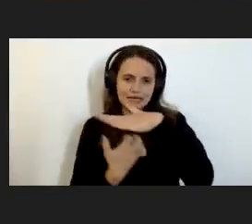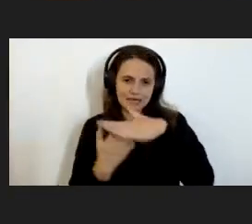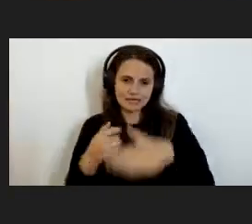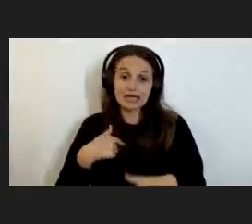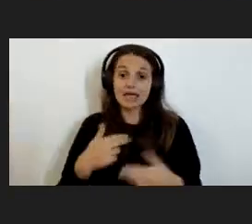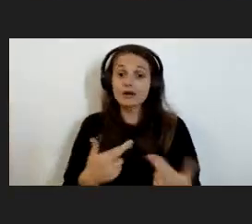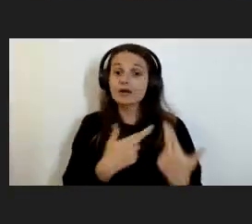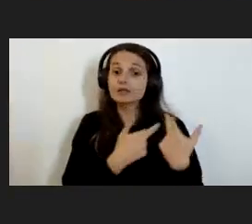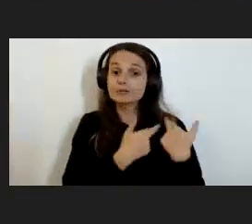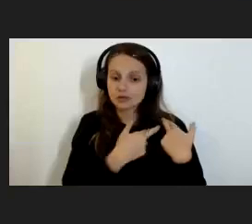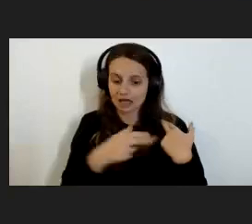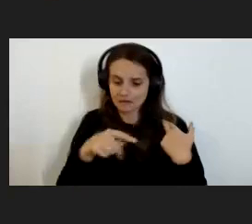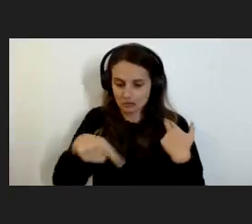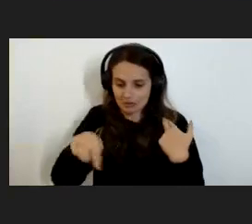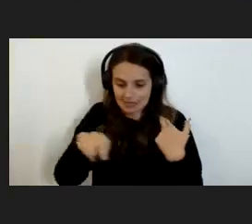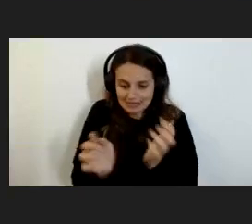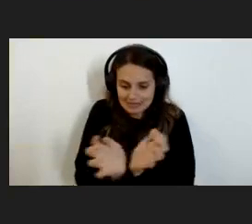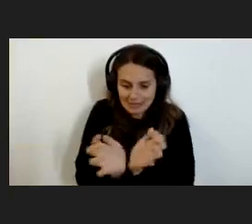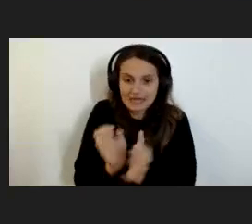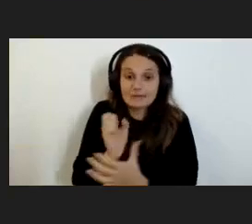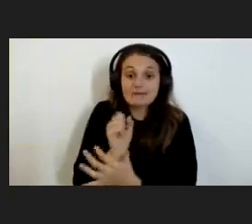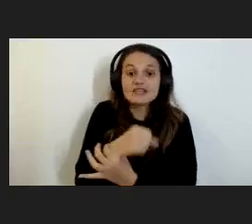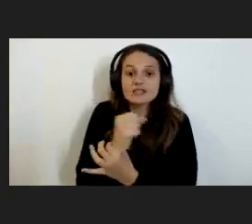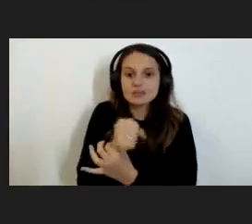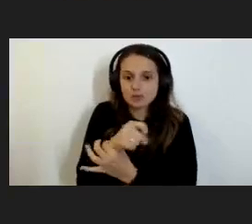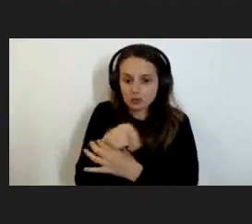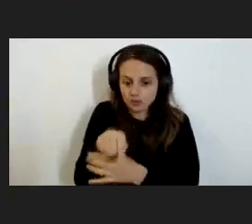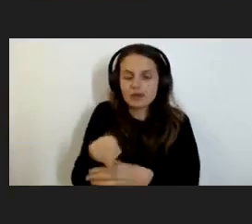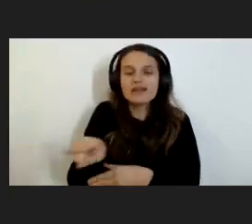equipe de fisioterapia que atendia